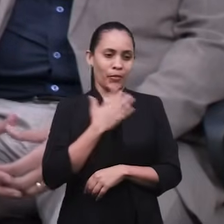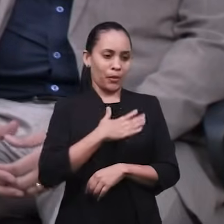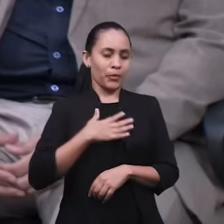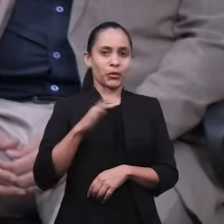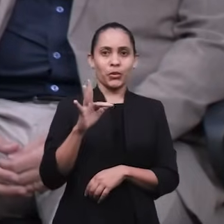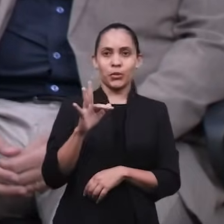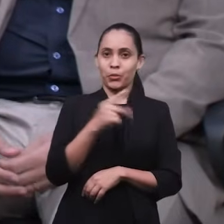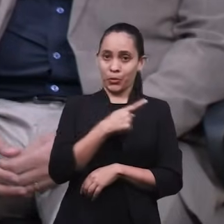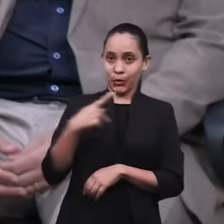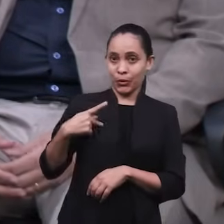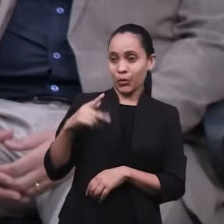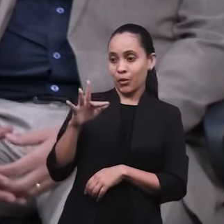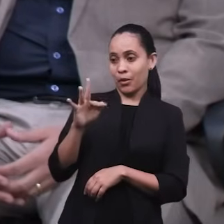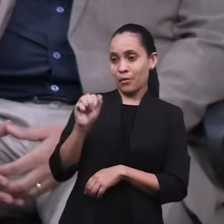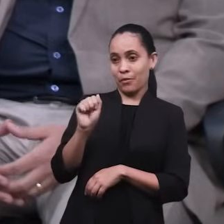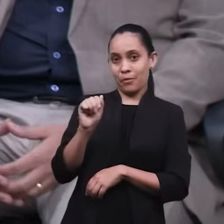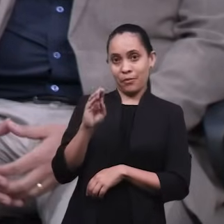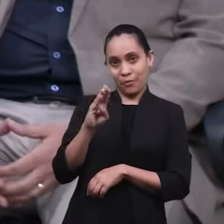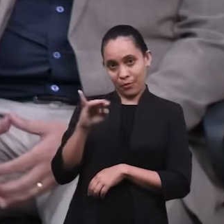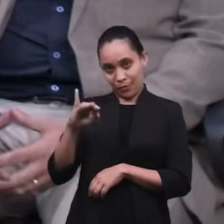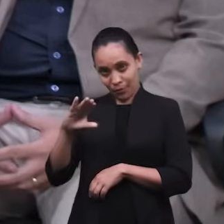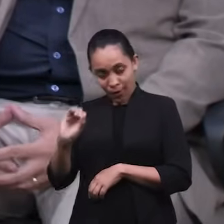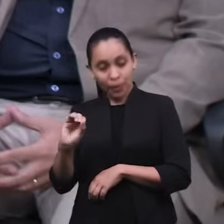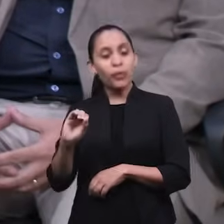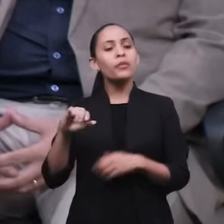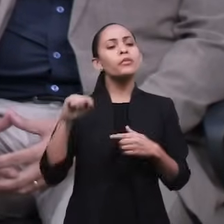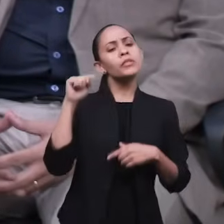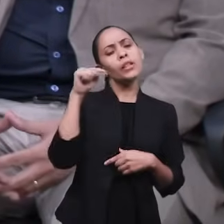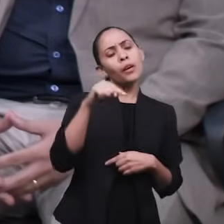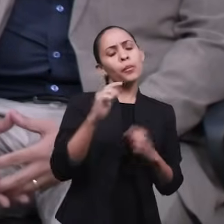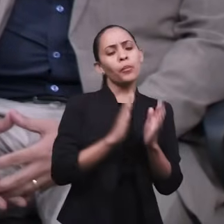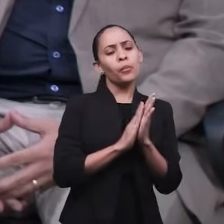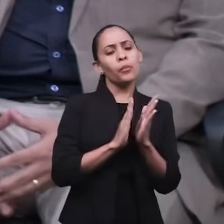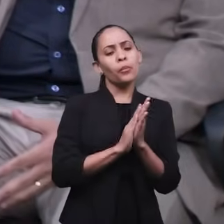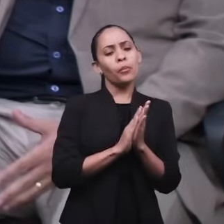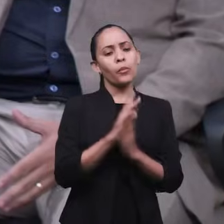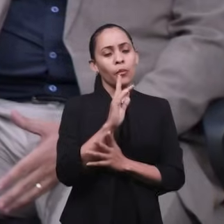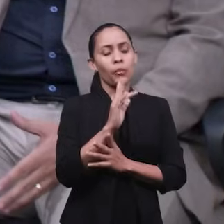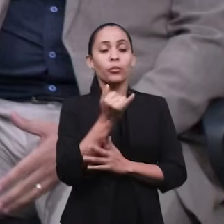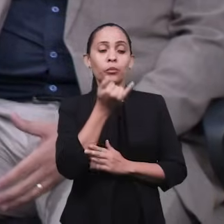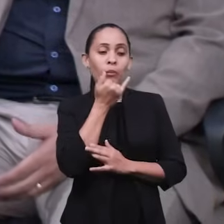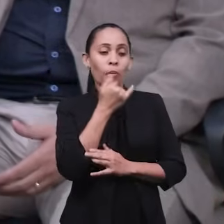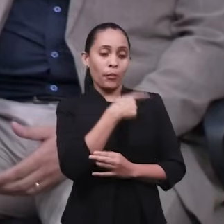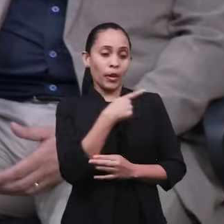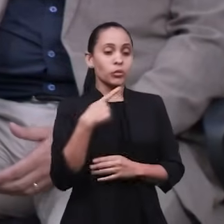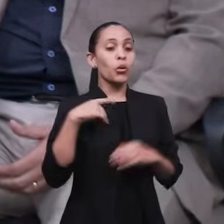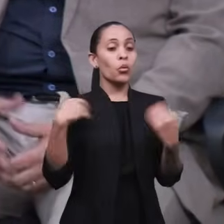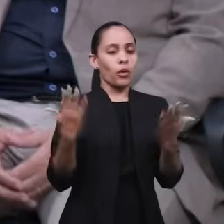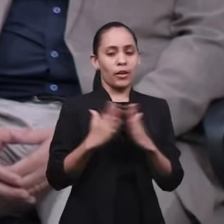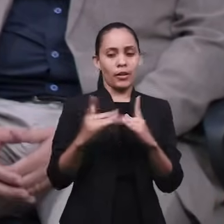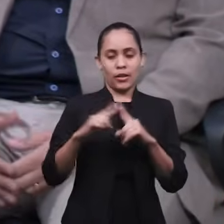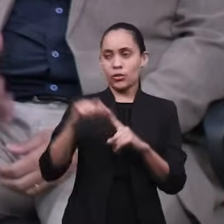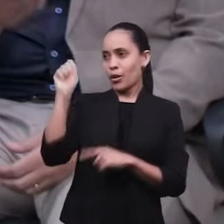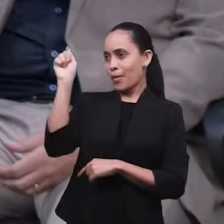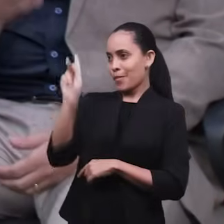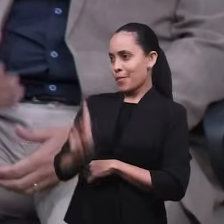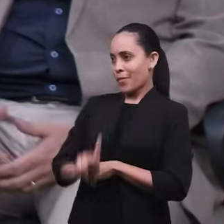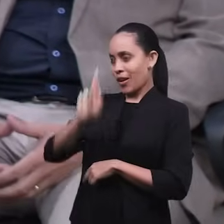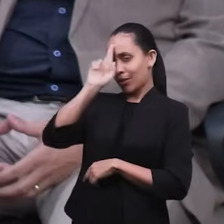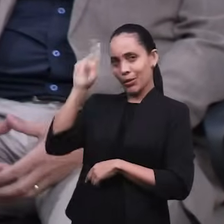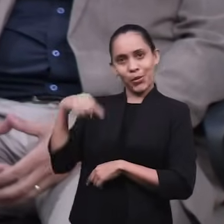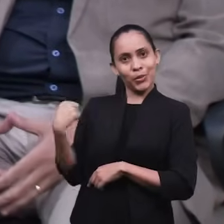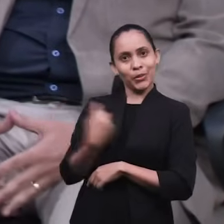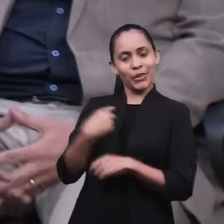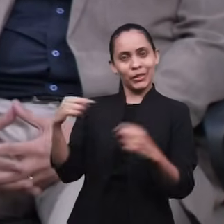querido pastor Fábio. Pastor, o senhor está pastor em qual igreja? A paz do Senhor, Elias. A paz do Senhor. A paz do Senhor, irmãos, os irmãos